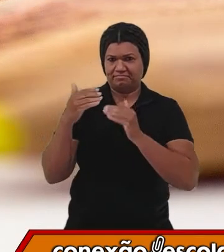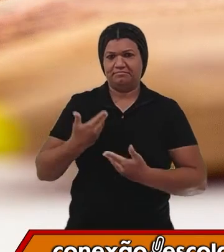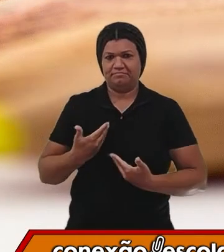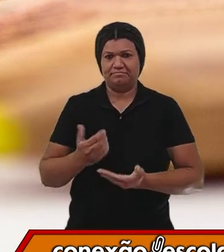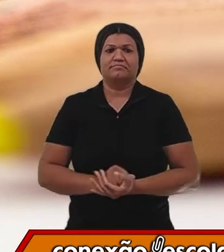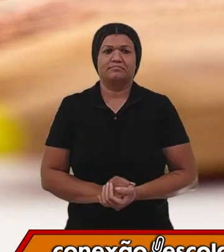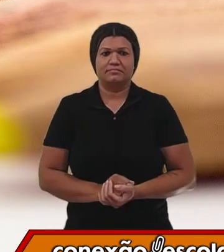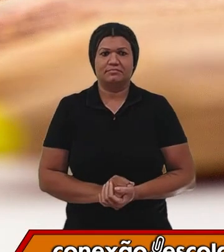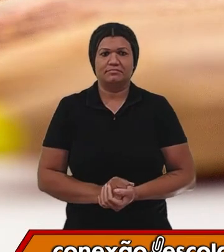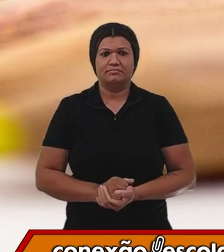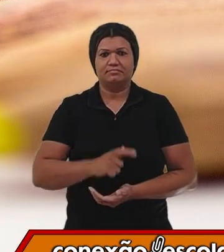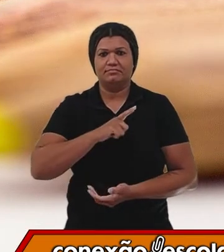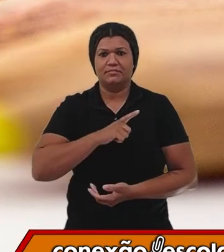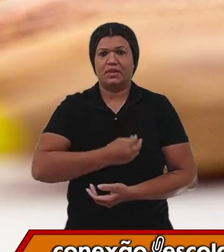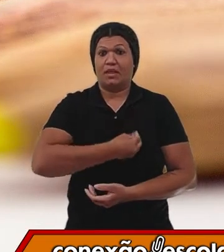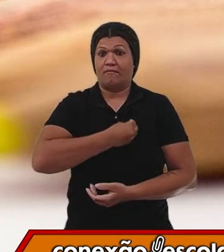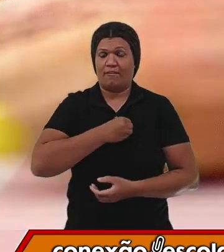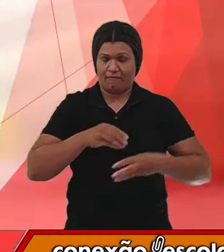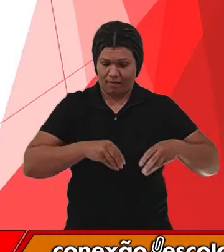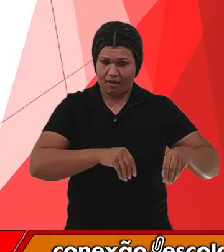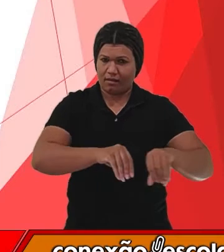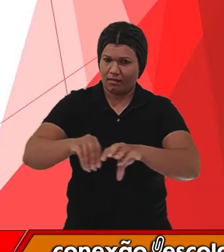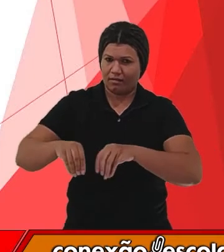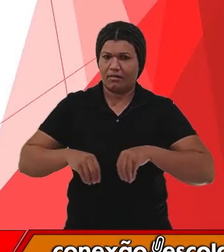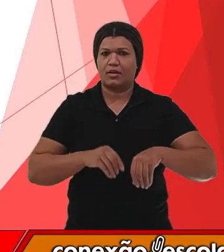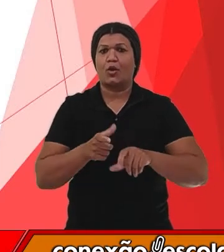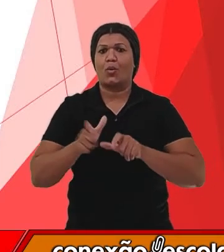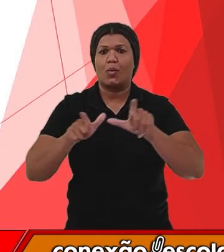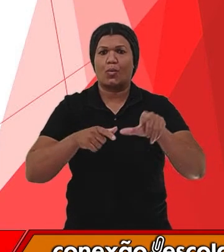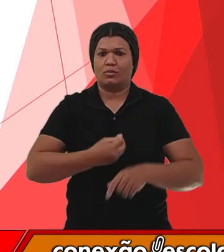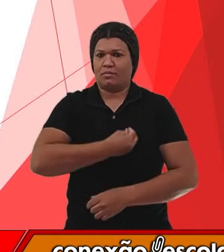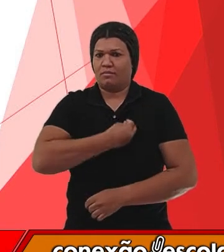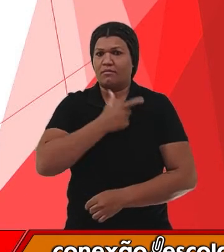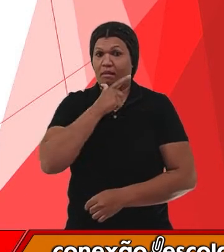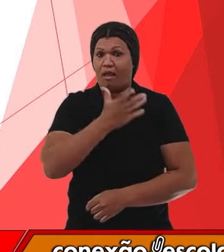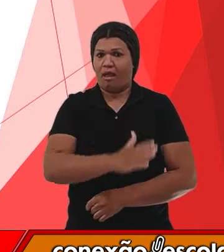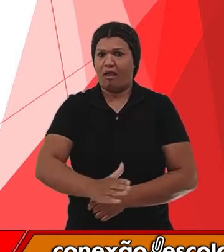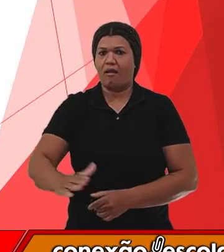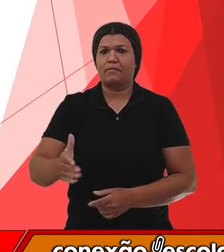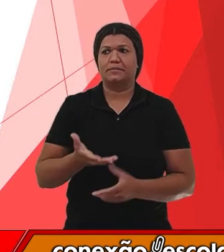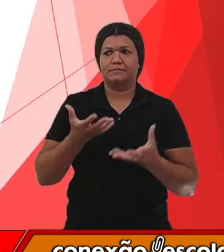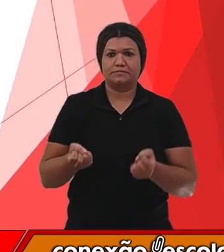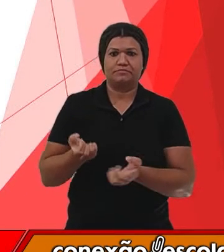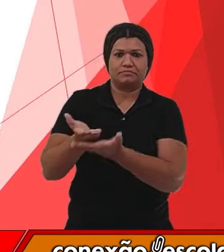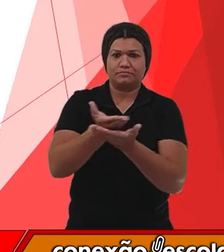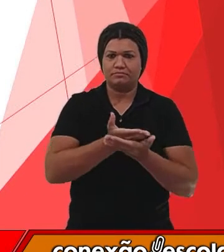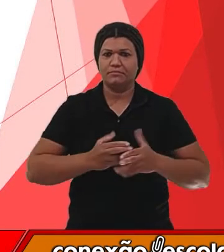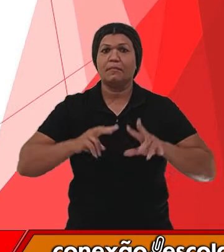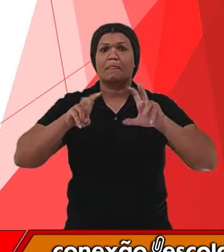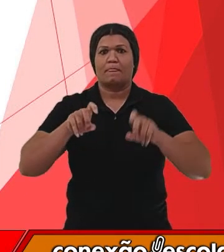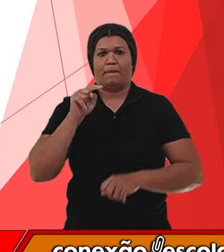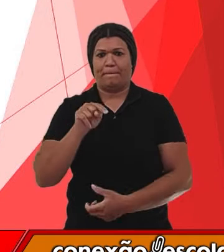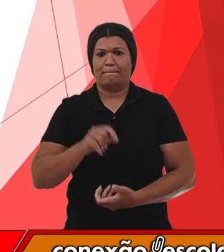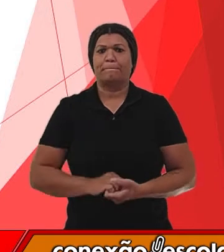que vivem no solo, tem outros que vivem em água. Vamos estudar um pouquinho sobre